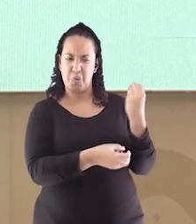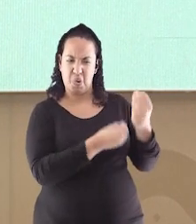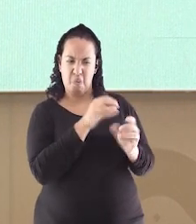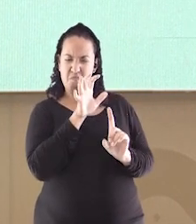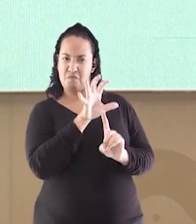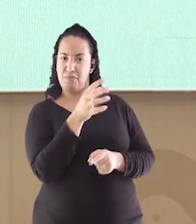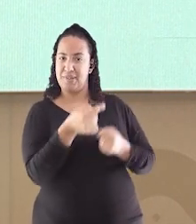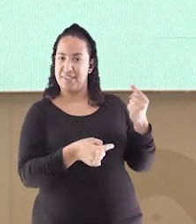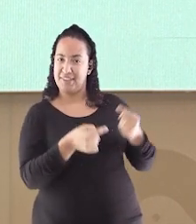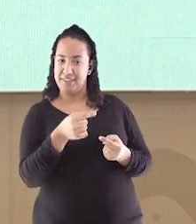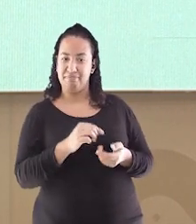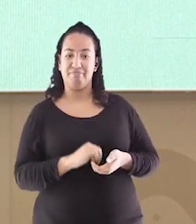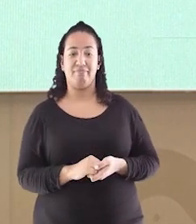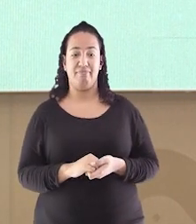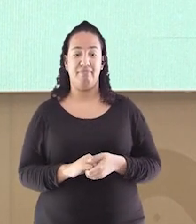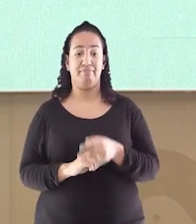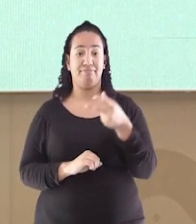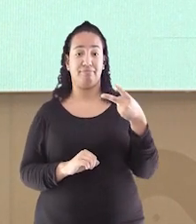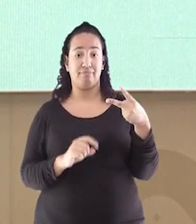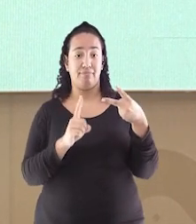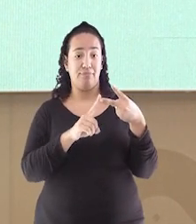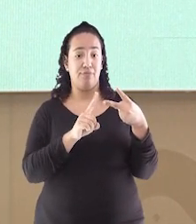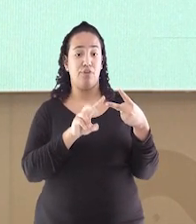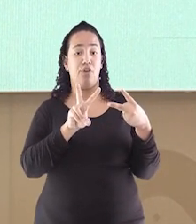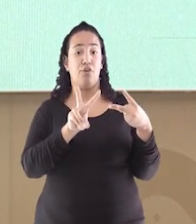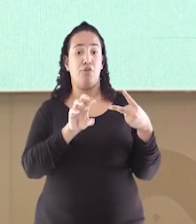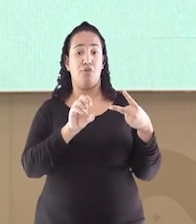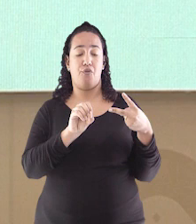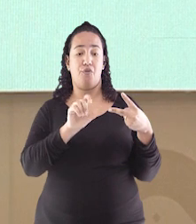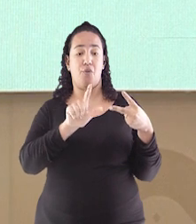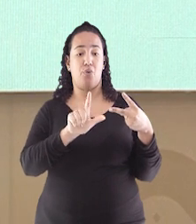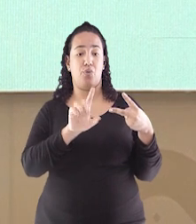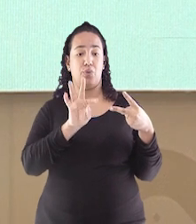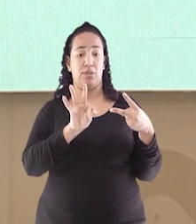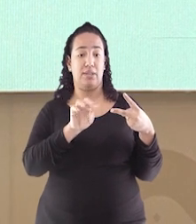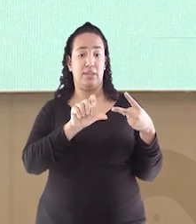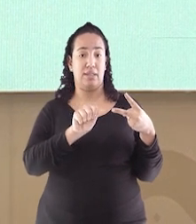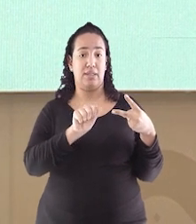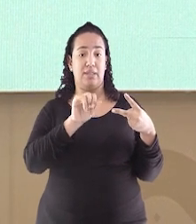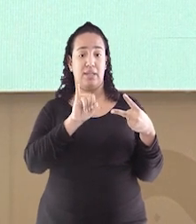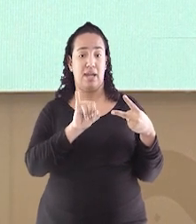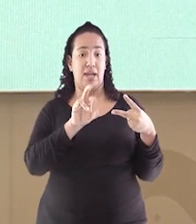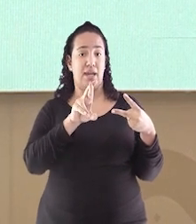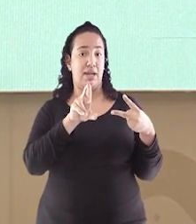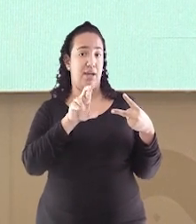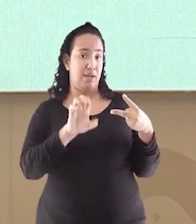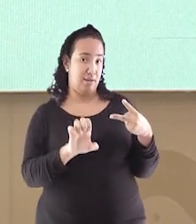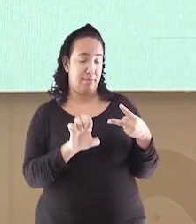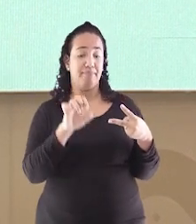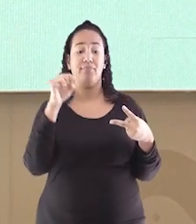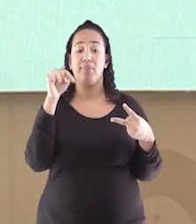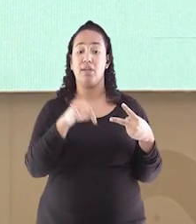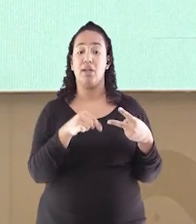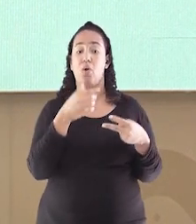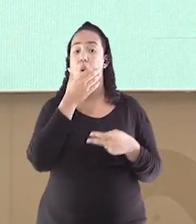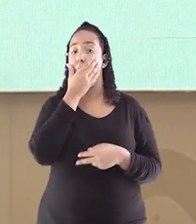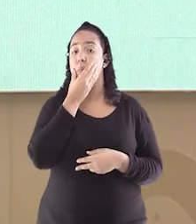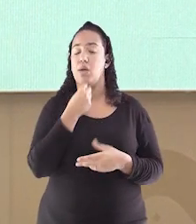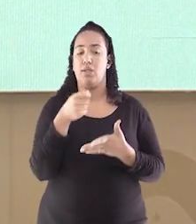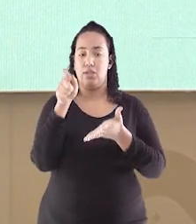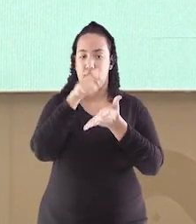política. François Marie, mais conhecido como seu pseudônimo Voltaire, foi um